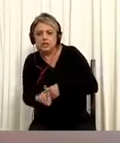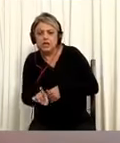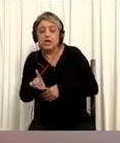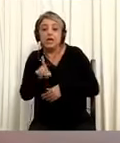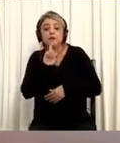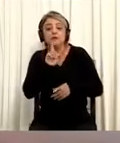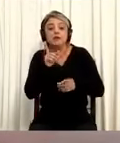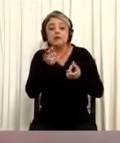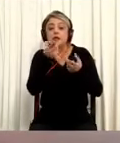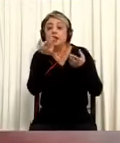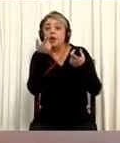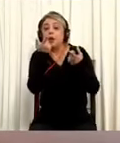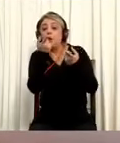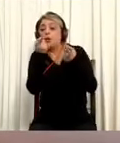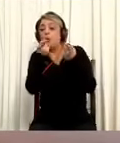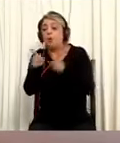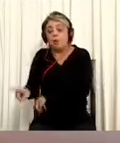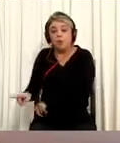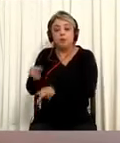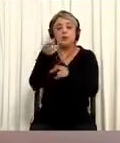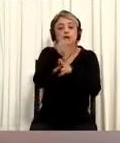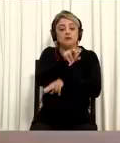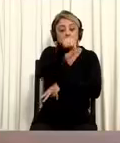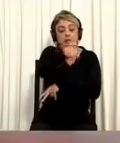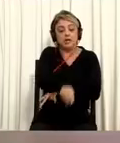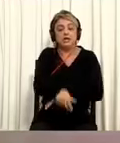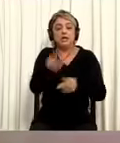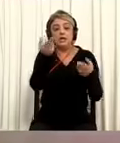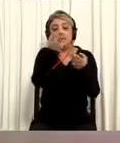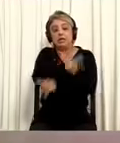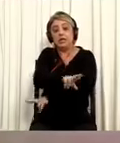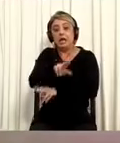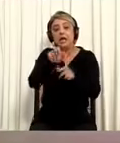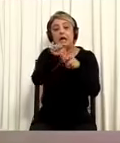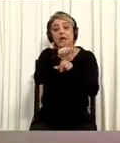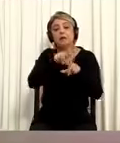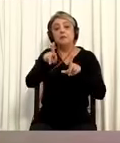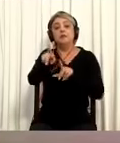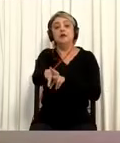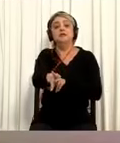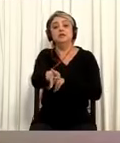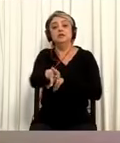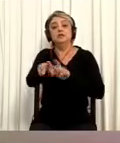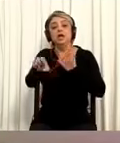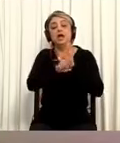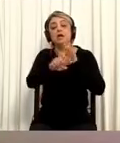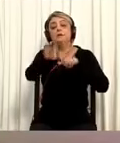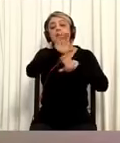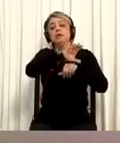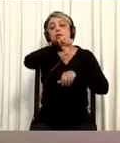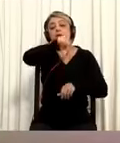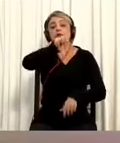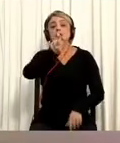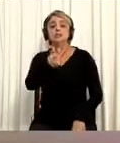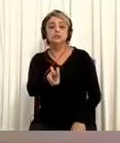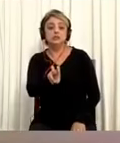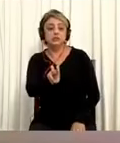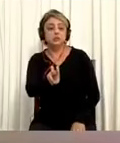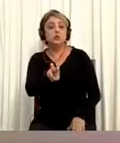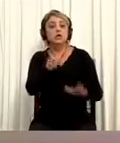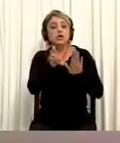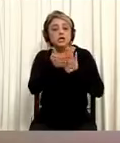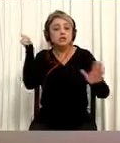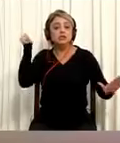fazer contra-reformas, como aconteceu já aqui no Brasil, a contra-reforma da Previdência, a emenda constitucional 95 que